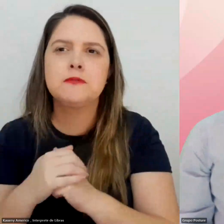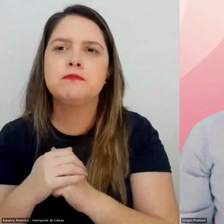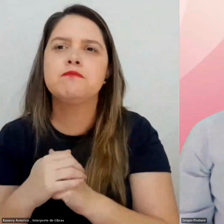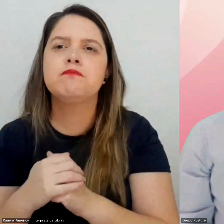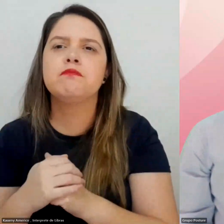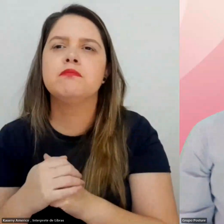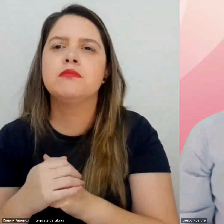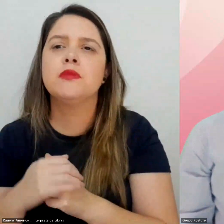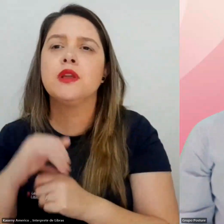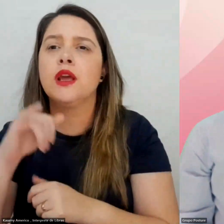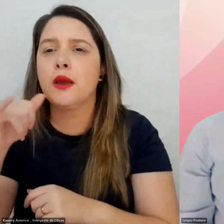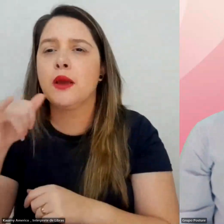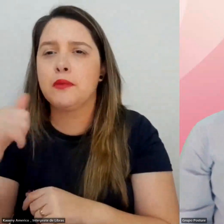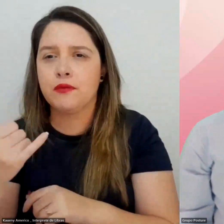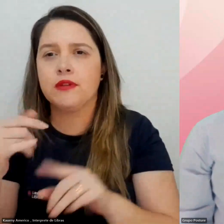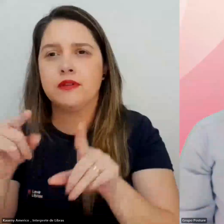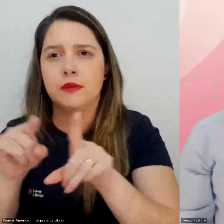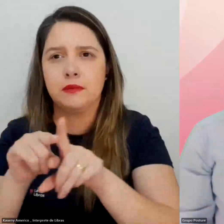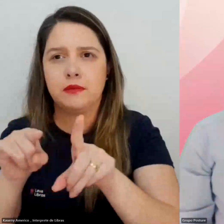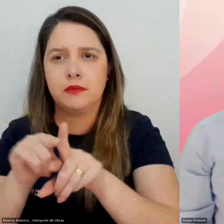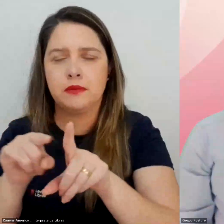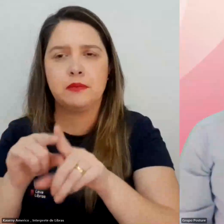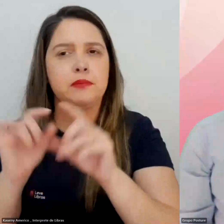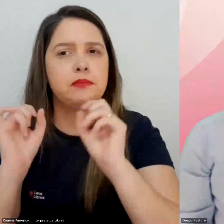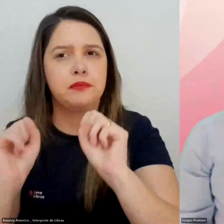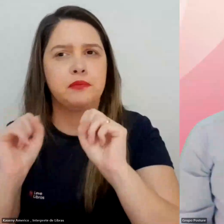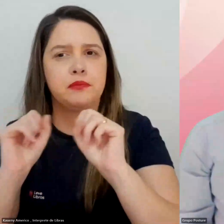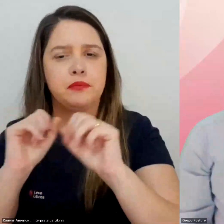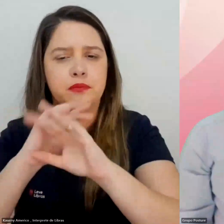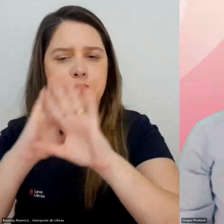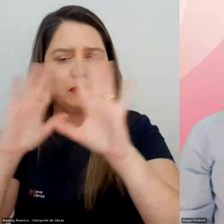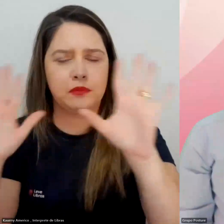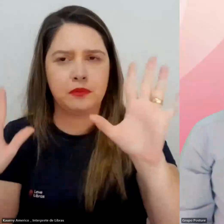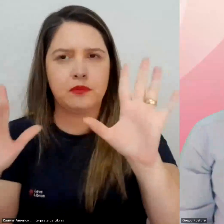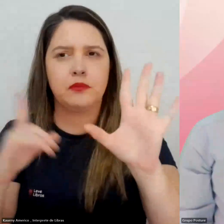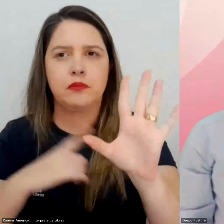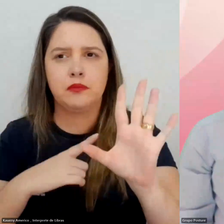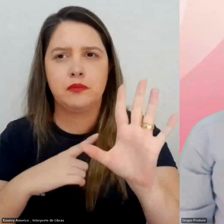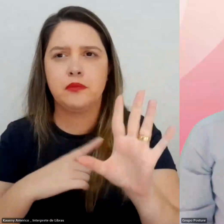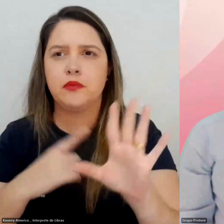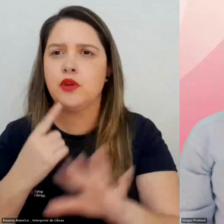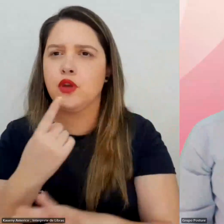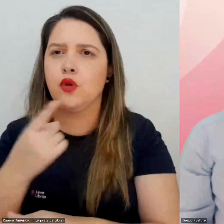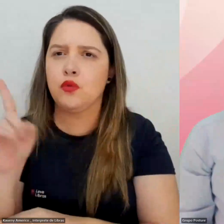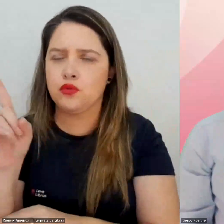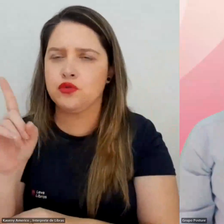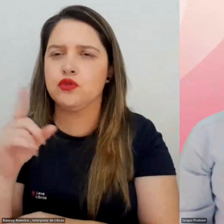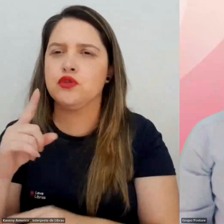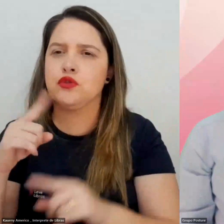Aproveitem para poder esclarecer qualquer dúvida que tenha ou algum tipo de